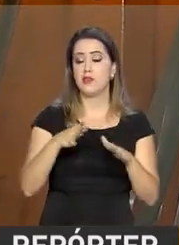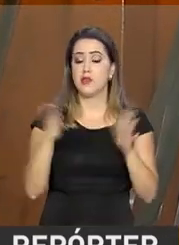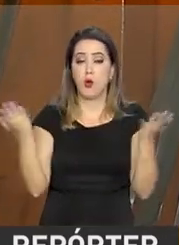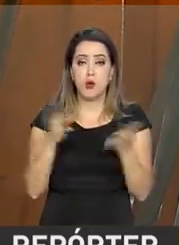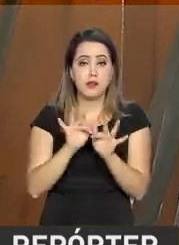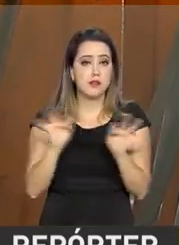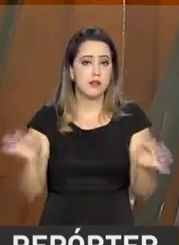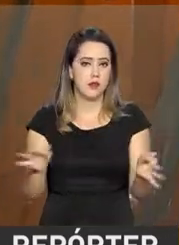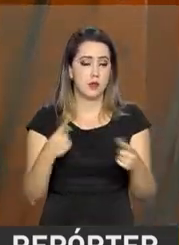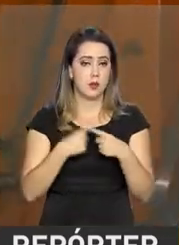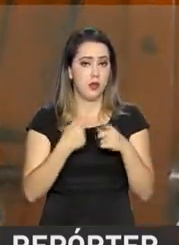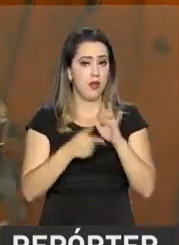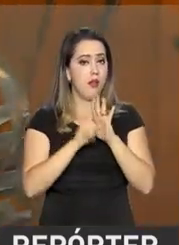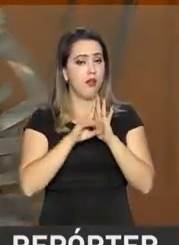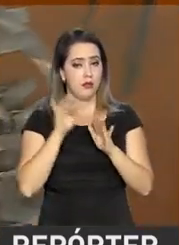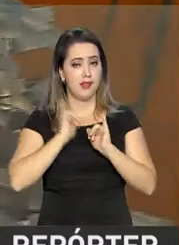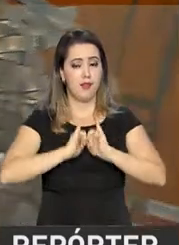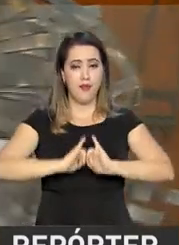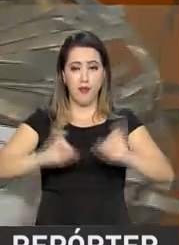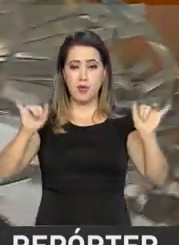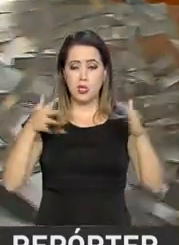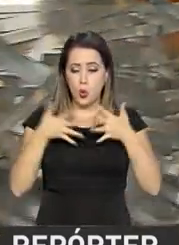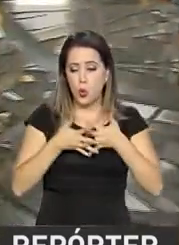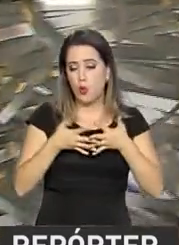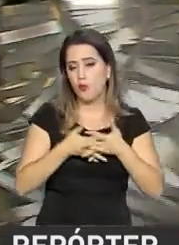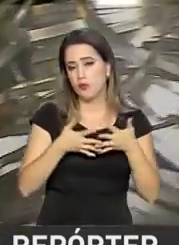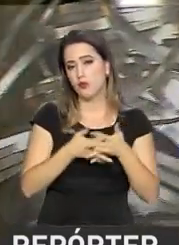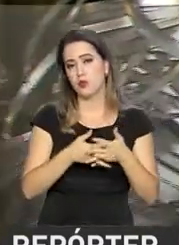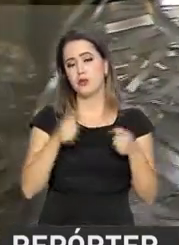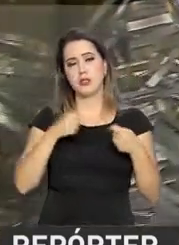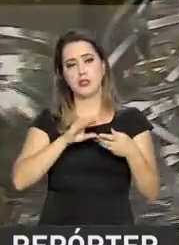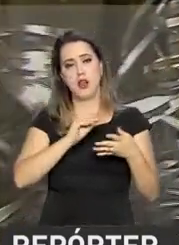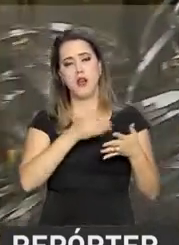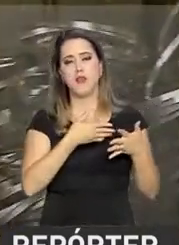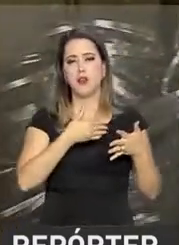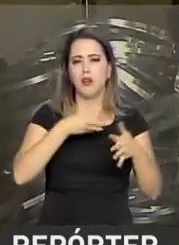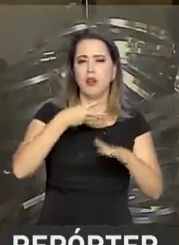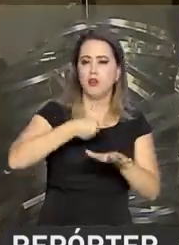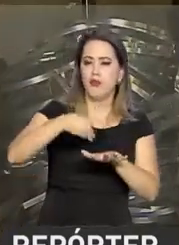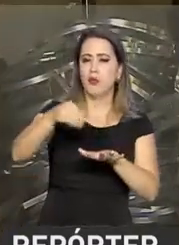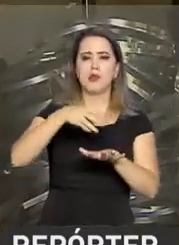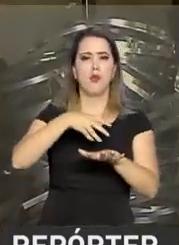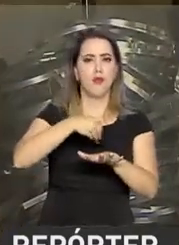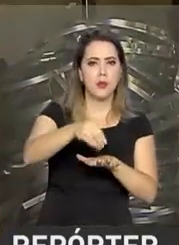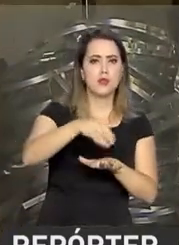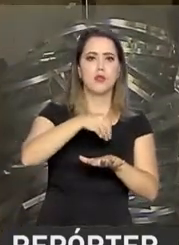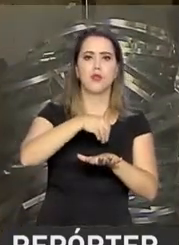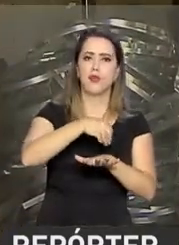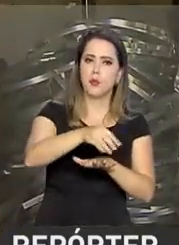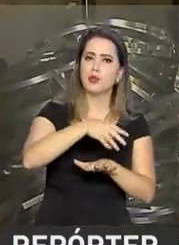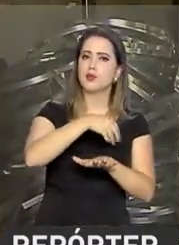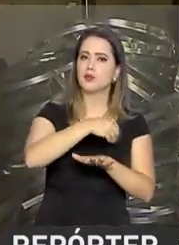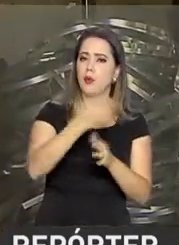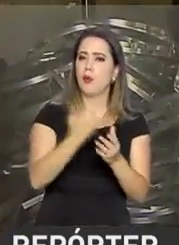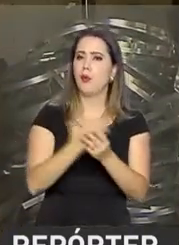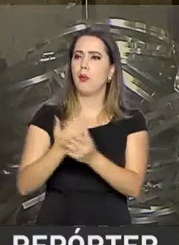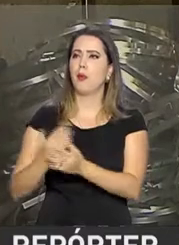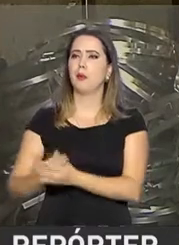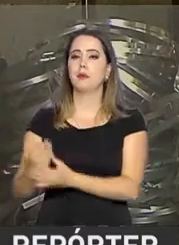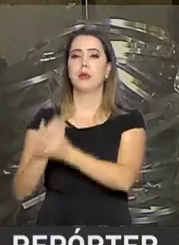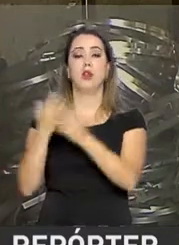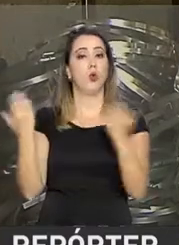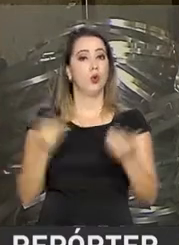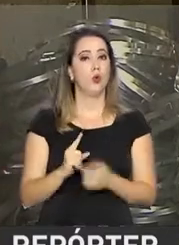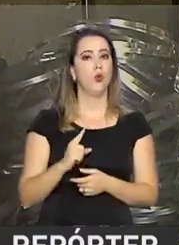empresas já tinham que fornecer esses dados, mas agora, com o sistema, em vez de preencher vários formulários e entrar em muitas plataformas,